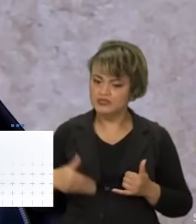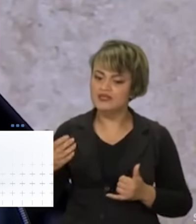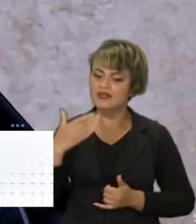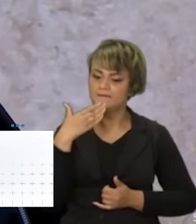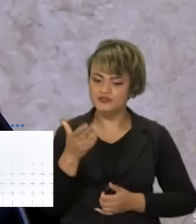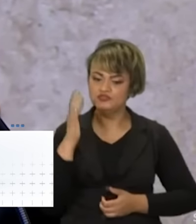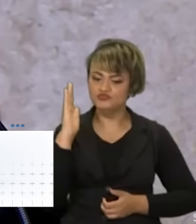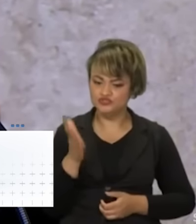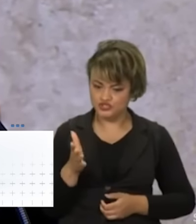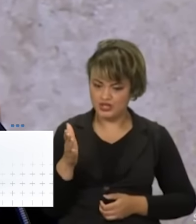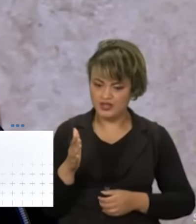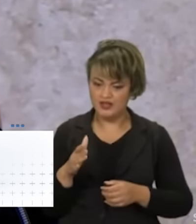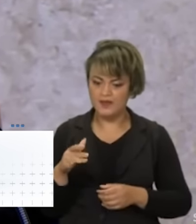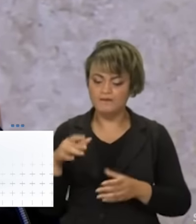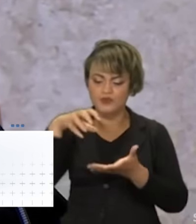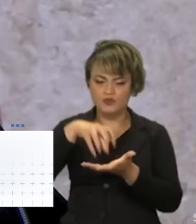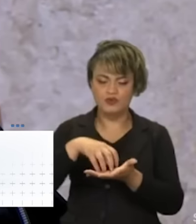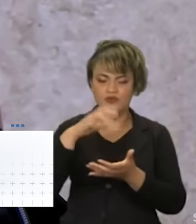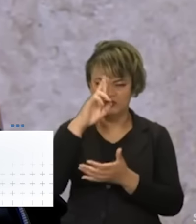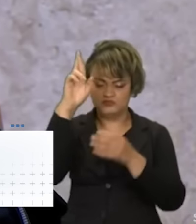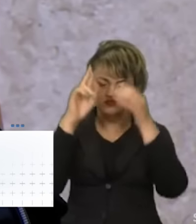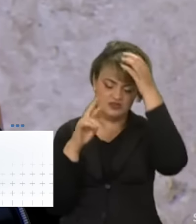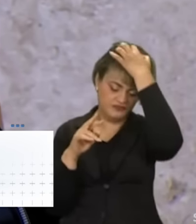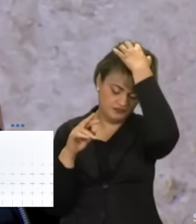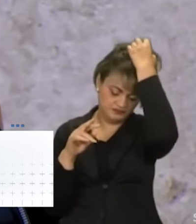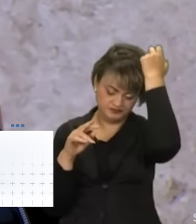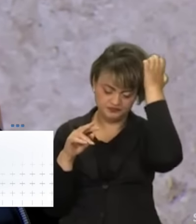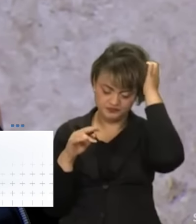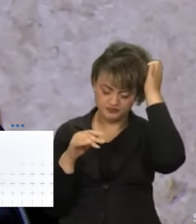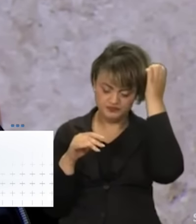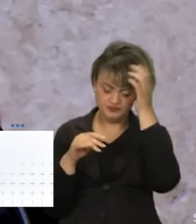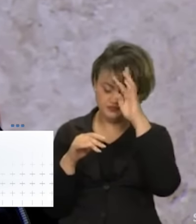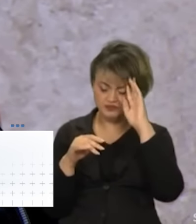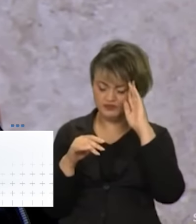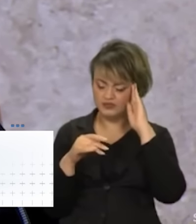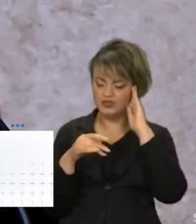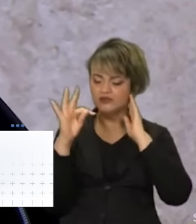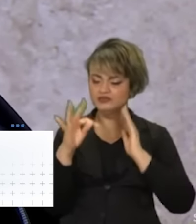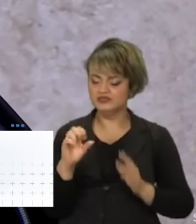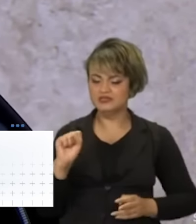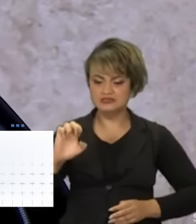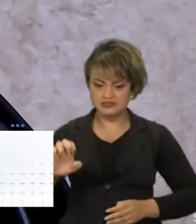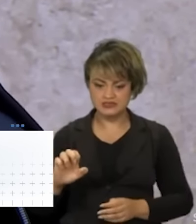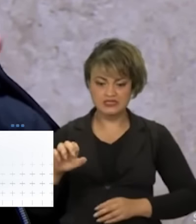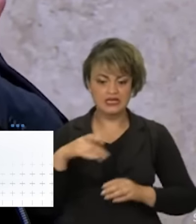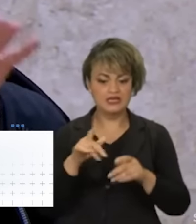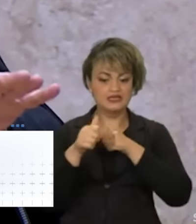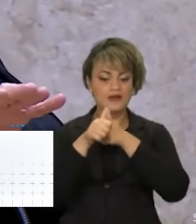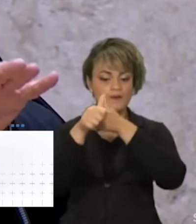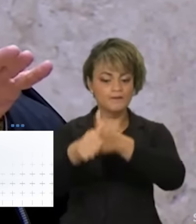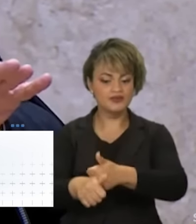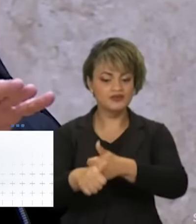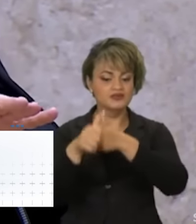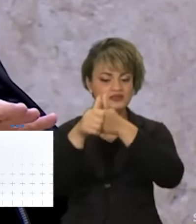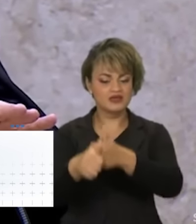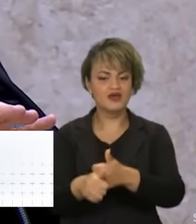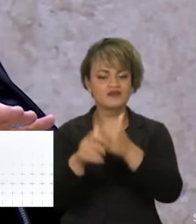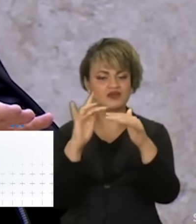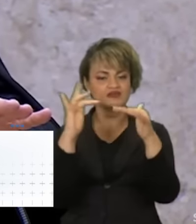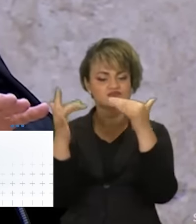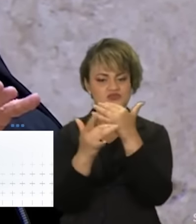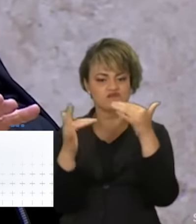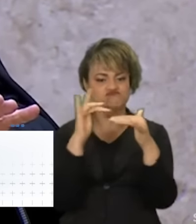solicitadas ao órgão do Tribunal Superior Eleitoral, que fazia o acompanhamento das redes